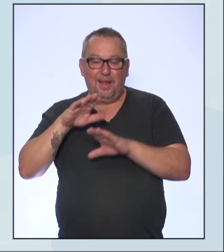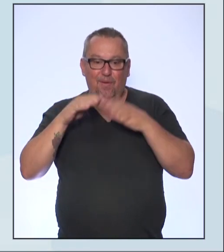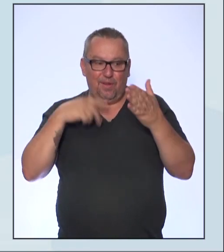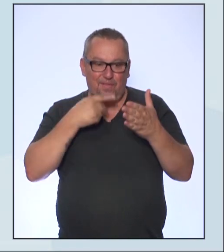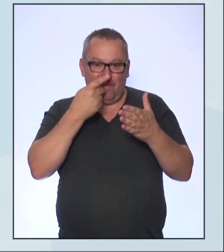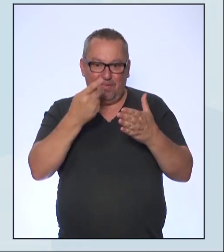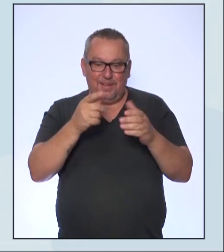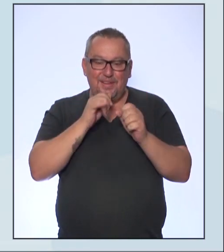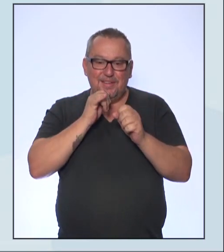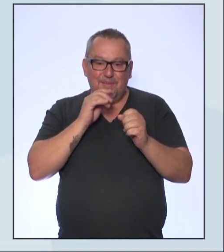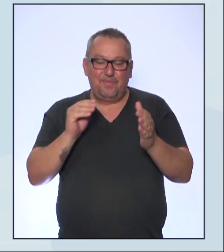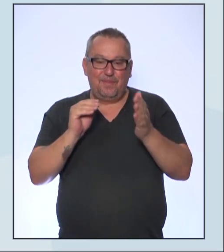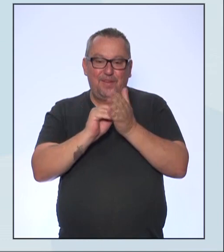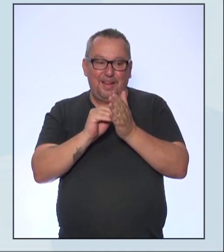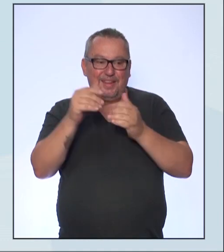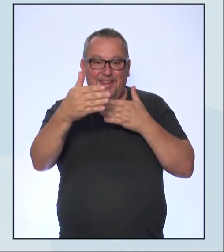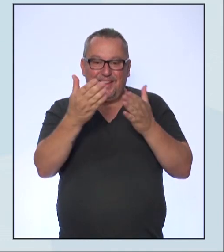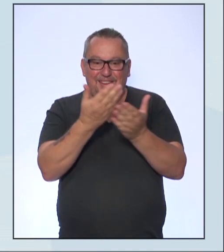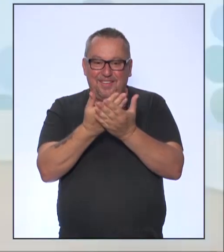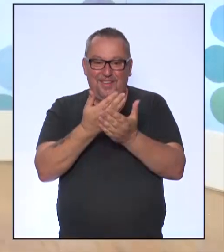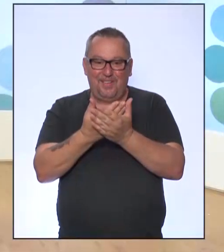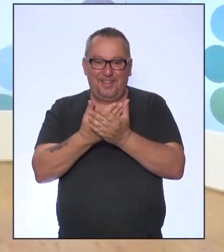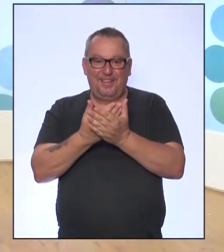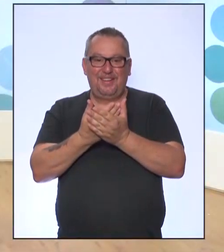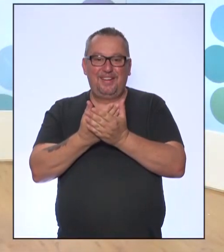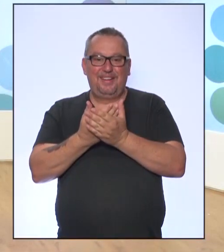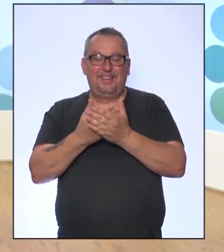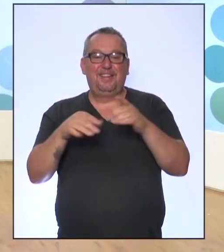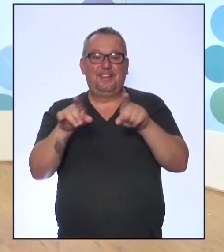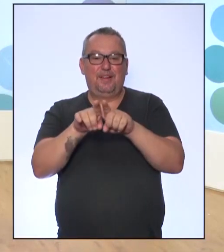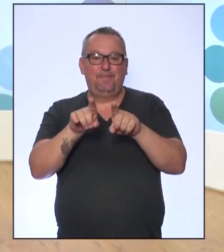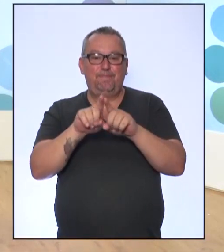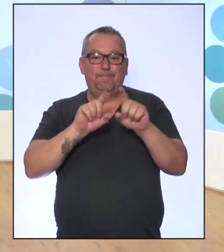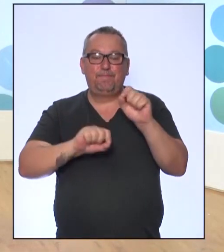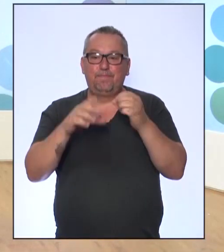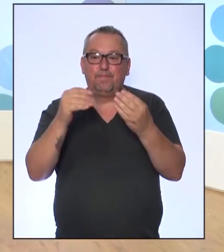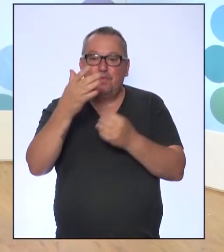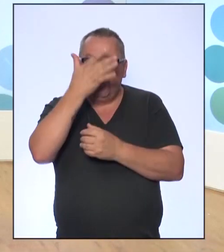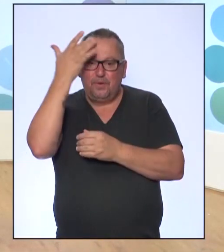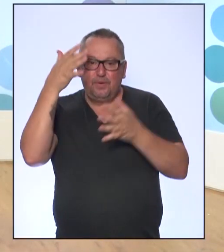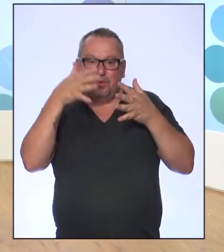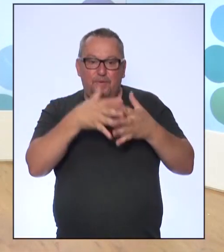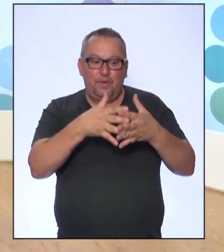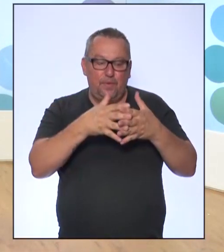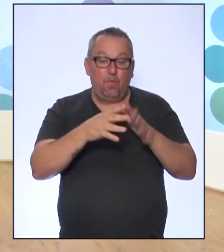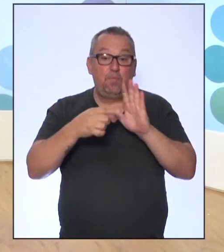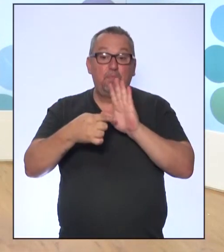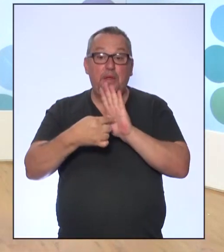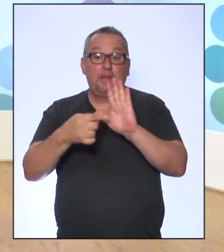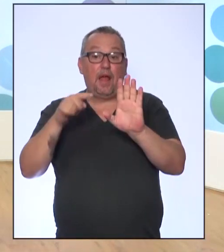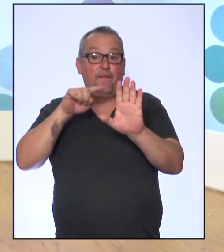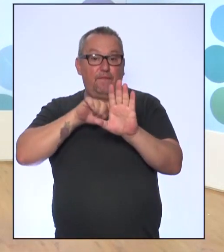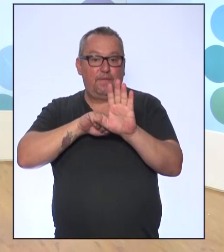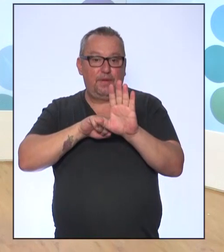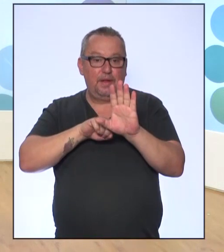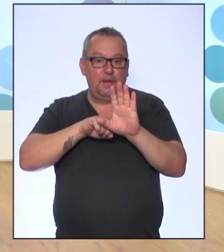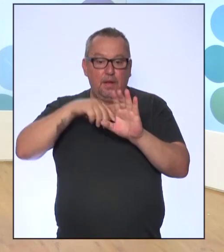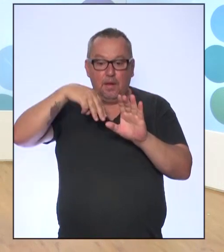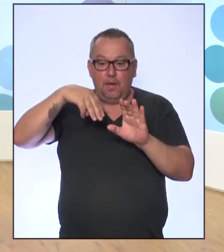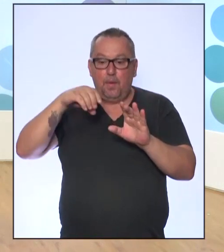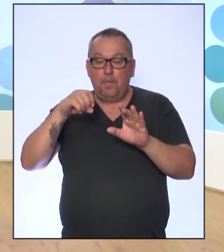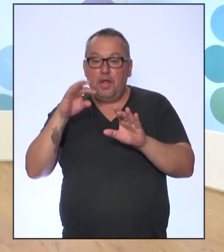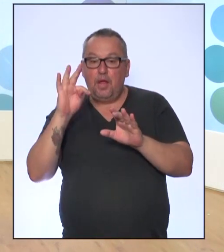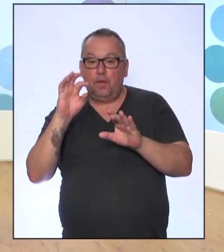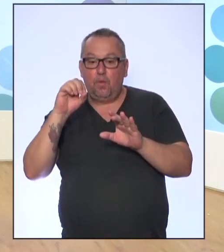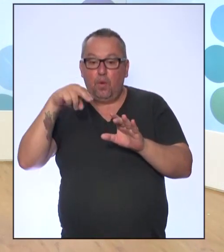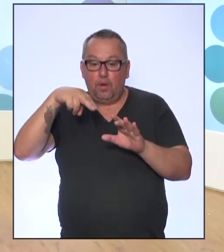citar metonímia na sala de aula, né? Exatamente. Então, assim, muita gente confunde com a metáfora. A metonímia é quando